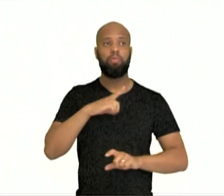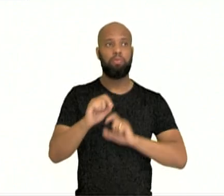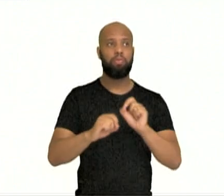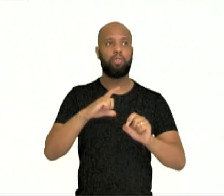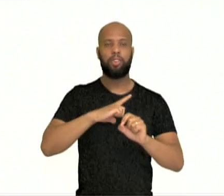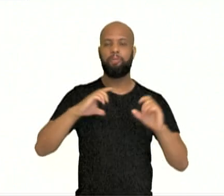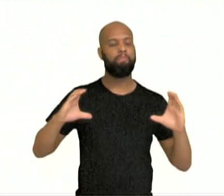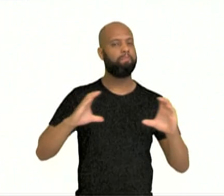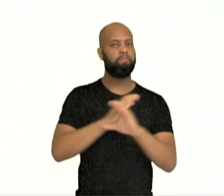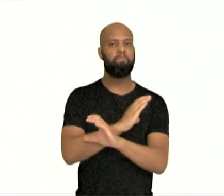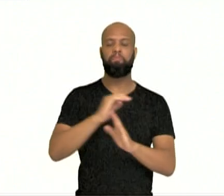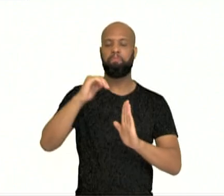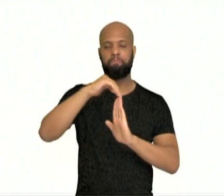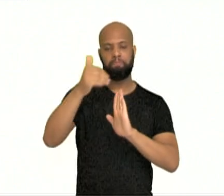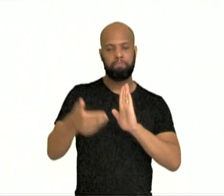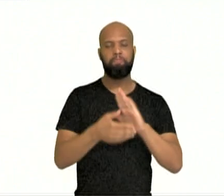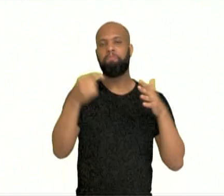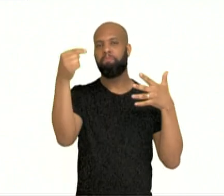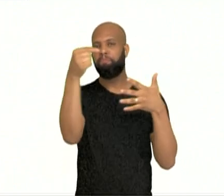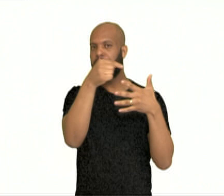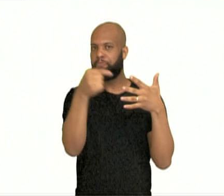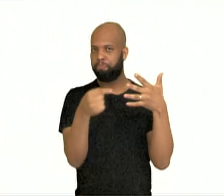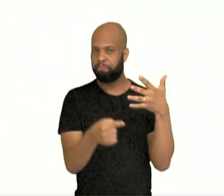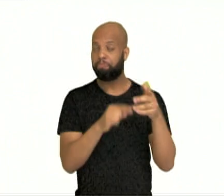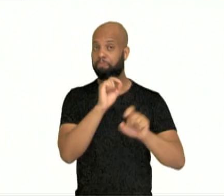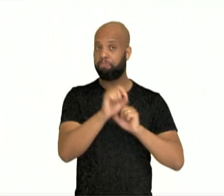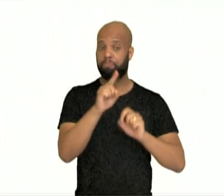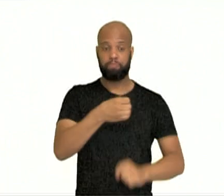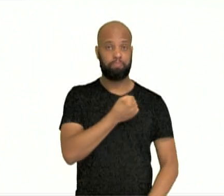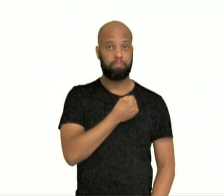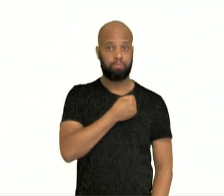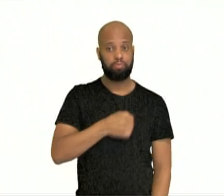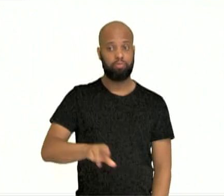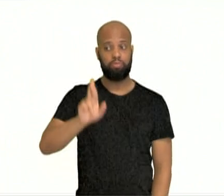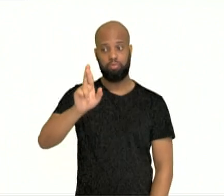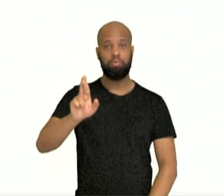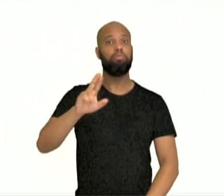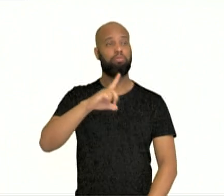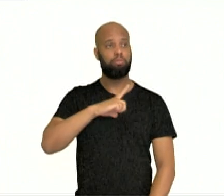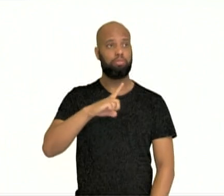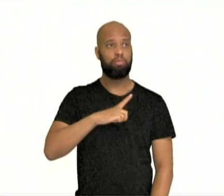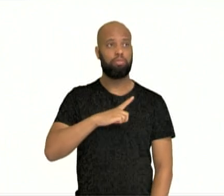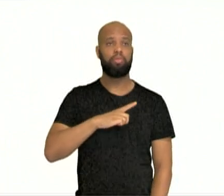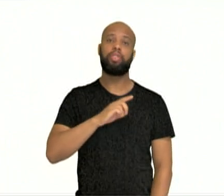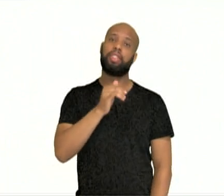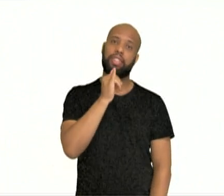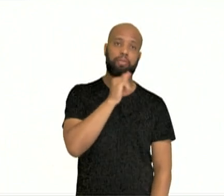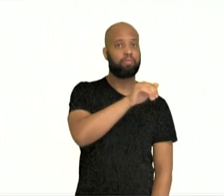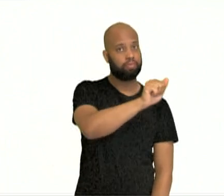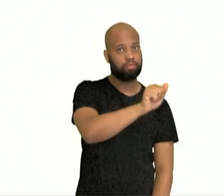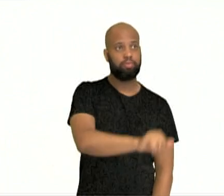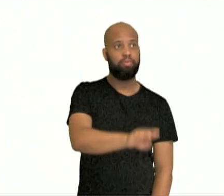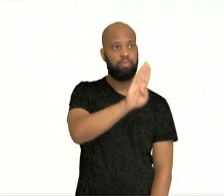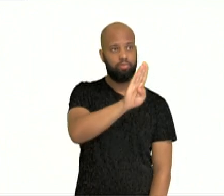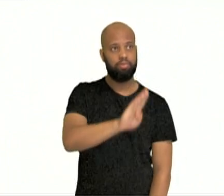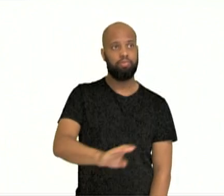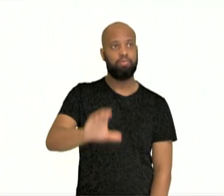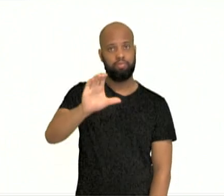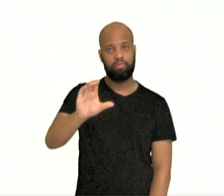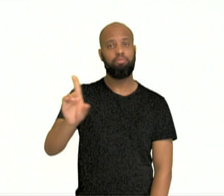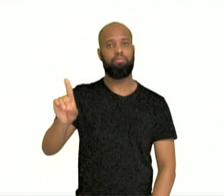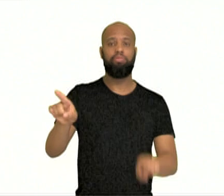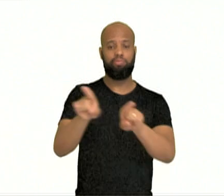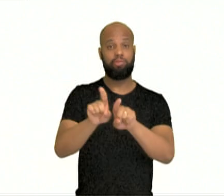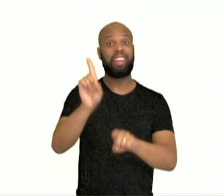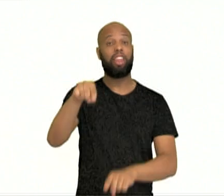com todos os seus parâmetros. Os parâmetros são números reais que poderão aparecer aqui, no lugar do A, no lugar do B, no lugar do